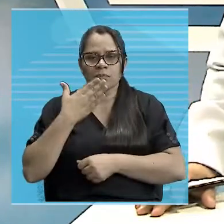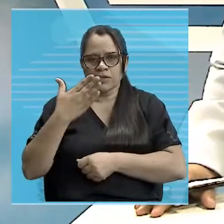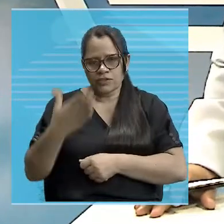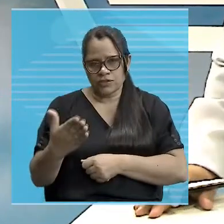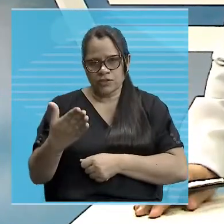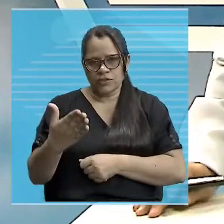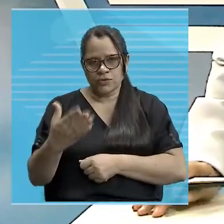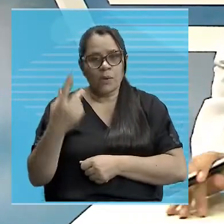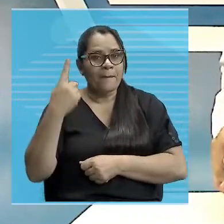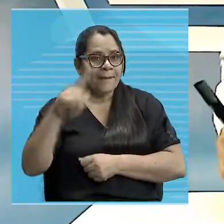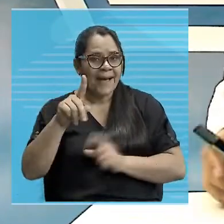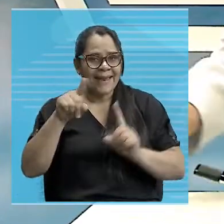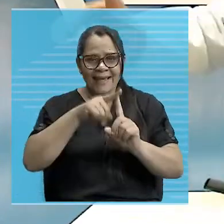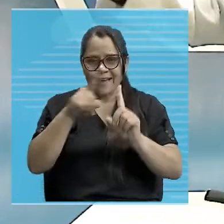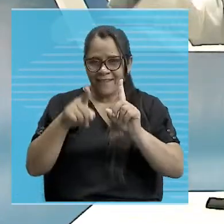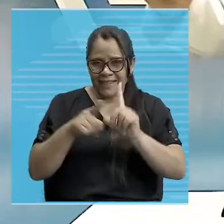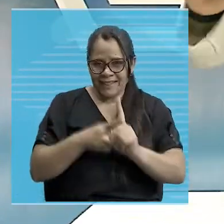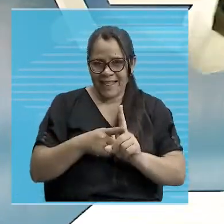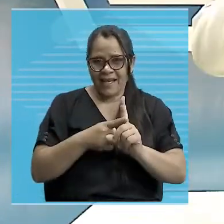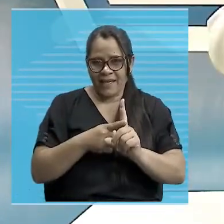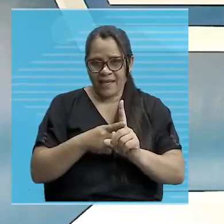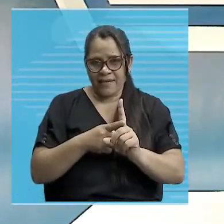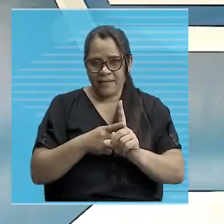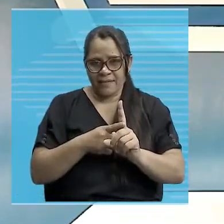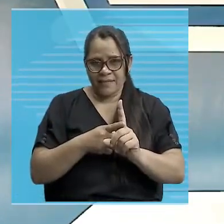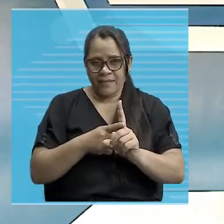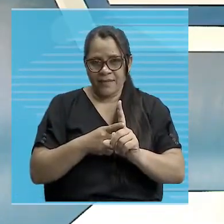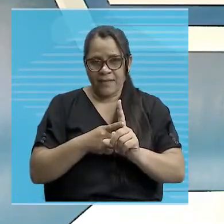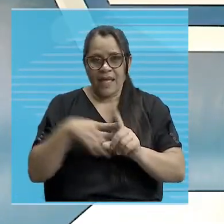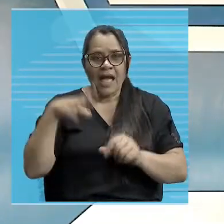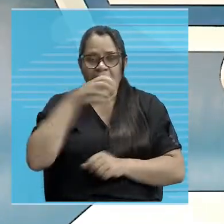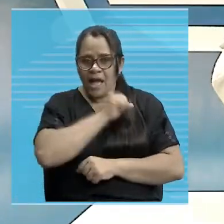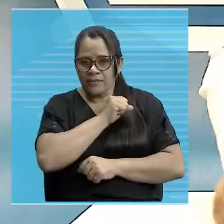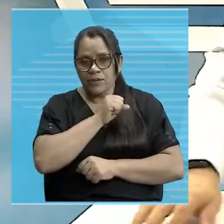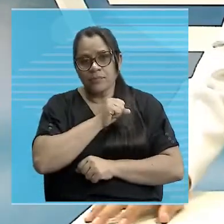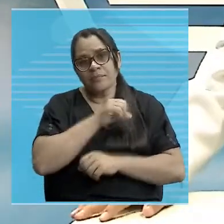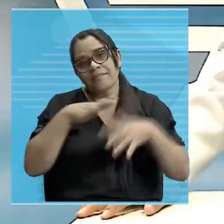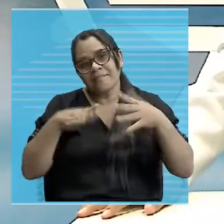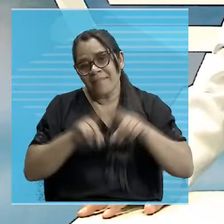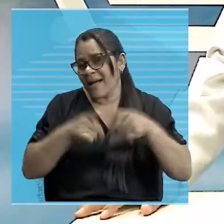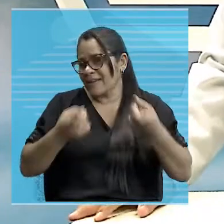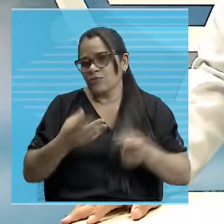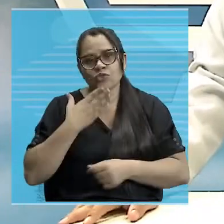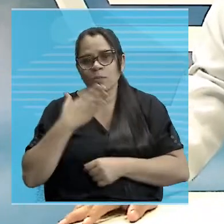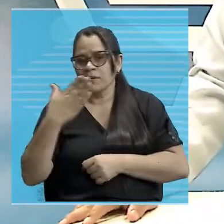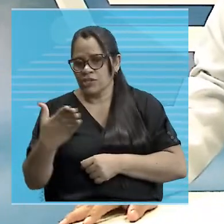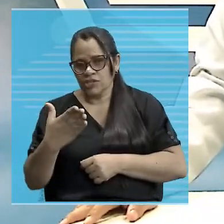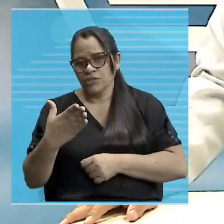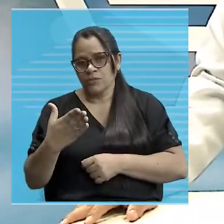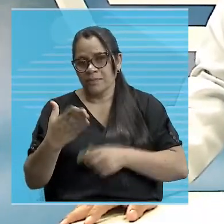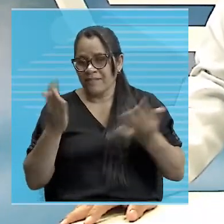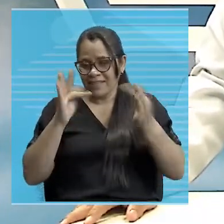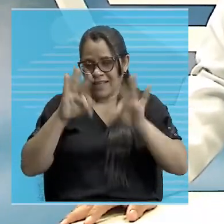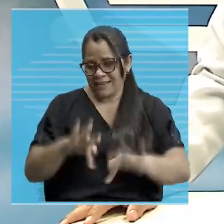você engravidar o mais cedo possível, mas eu não estou pedindo para você terminar a aula de biologia e correr para engravidar, não.